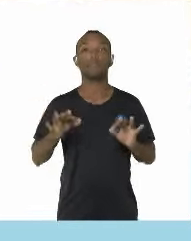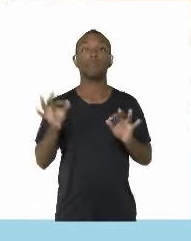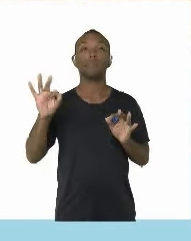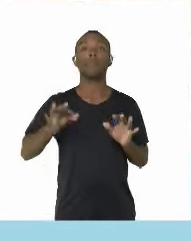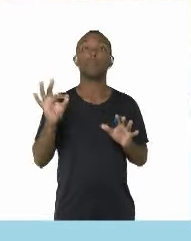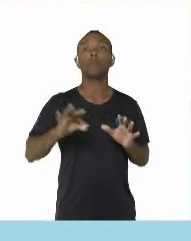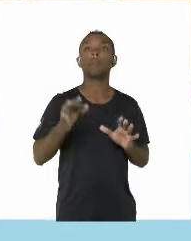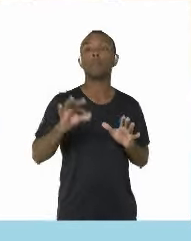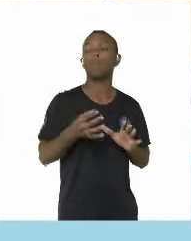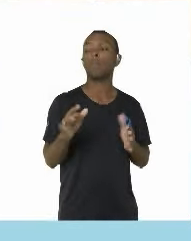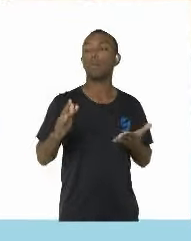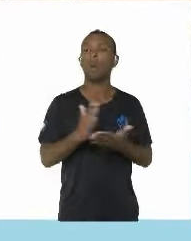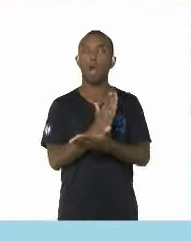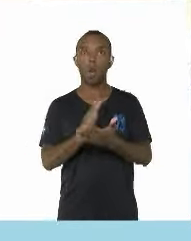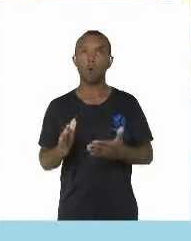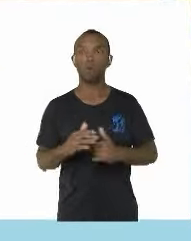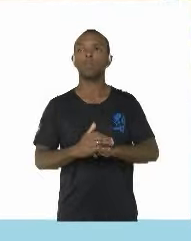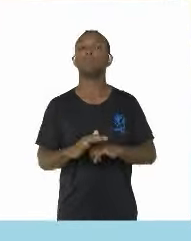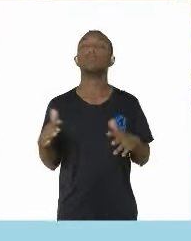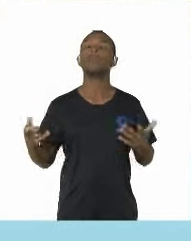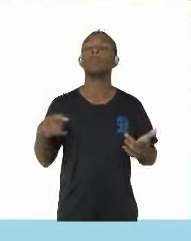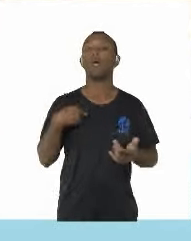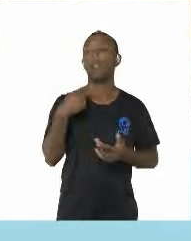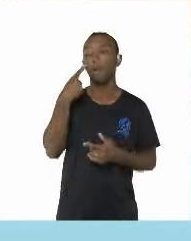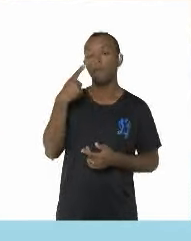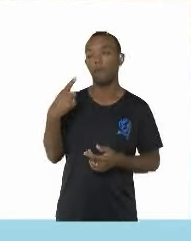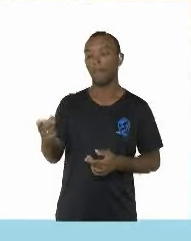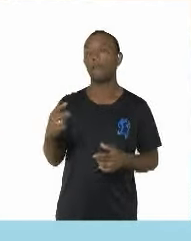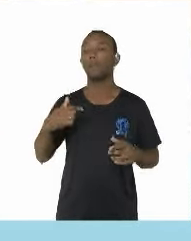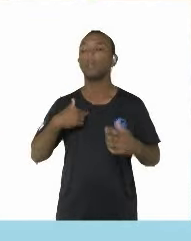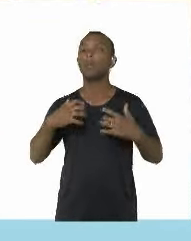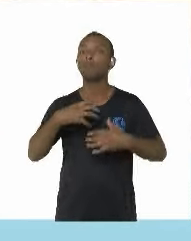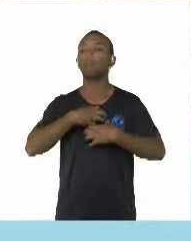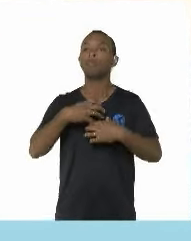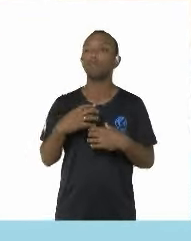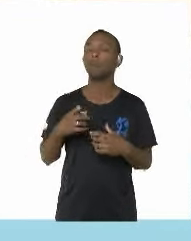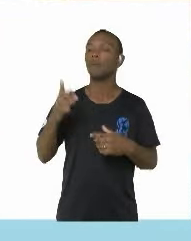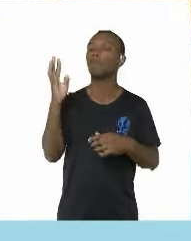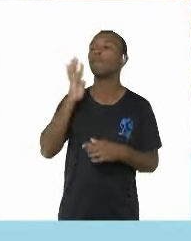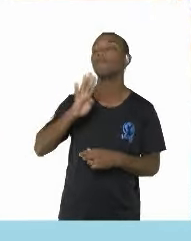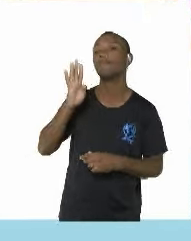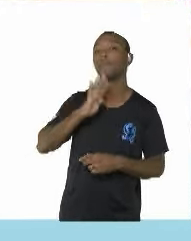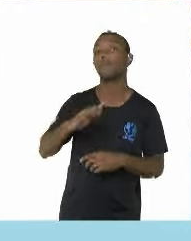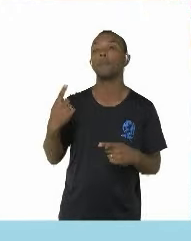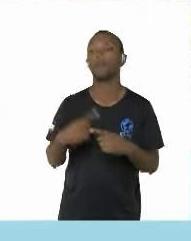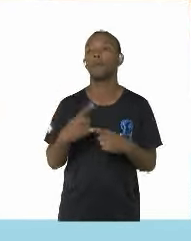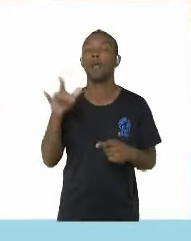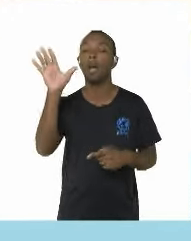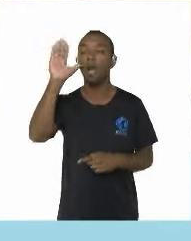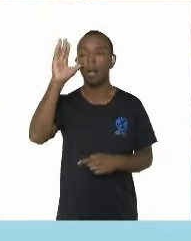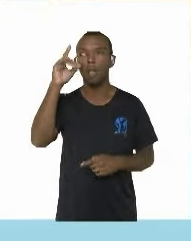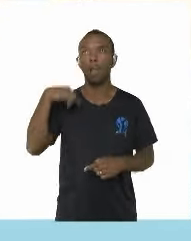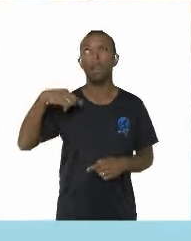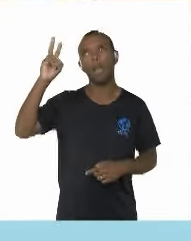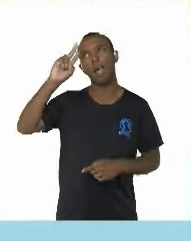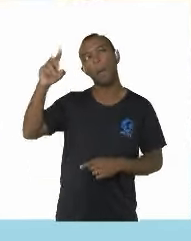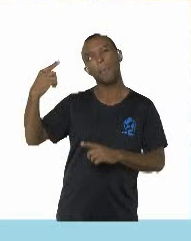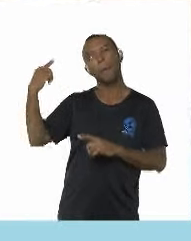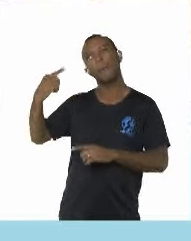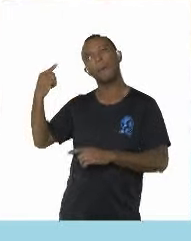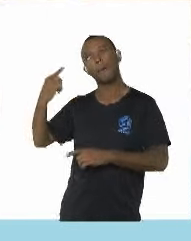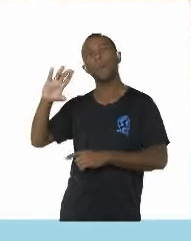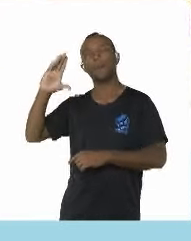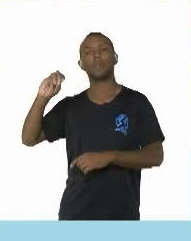peças. E aí eu vi um potencial muito legal e eu vi uma coisa que é muito interessante, que se você for lembrar lá do meu primeiro croquis feito com Corel,